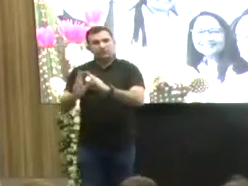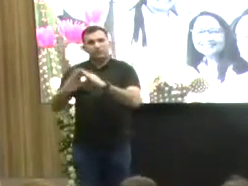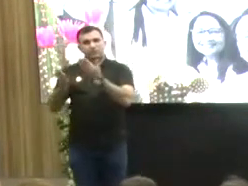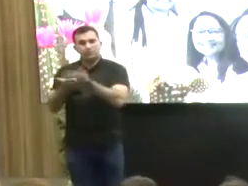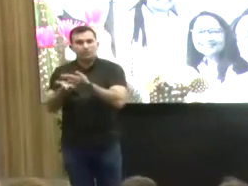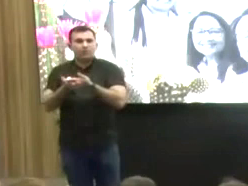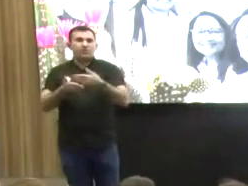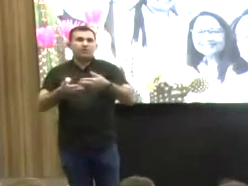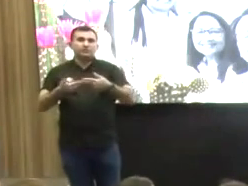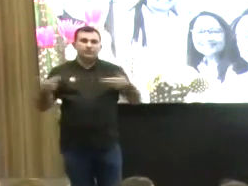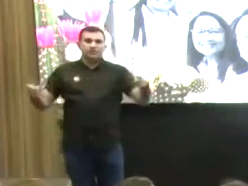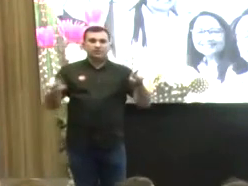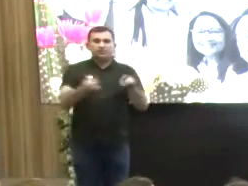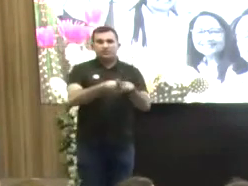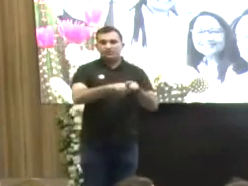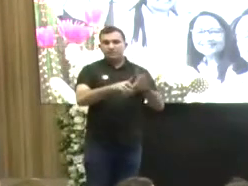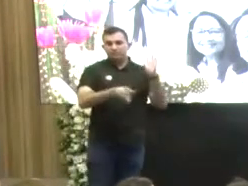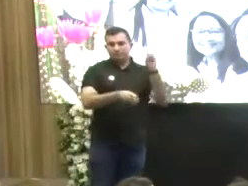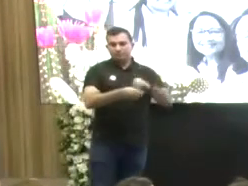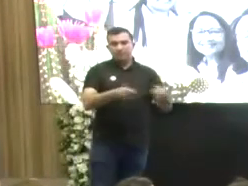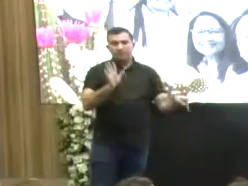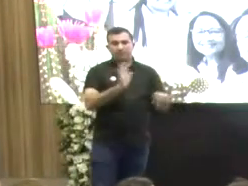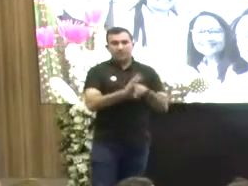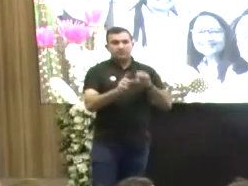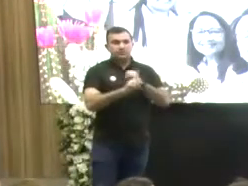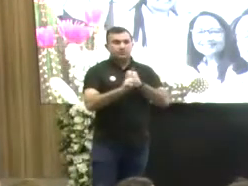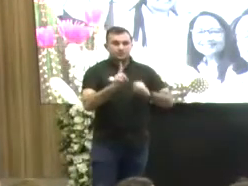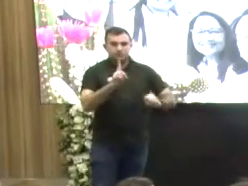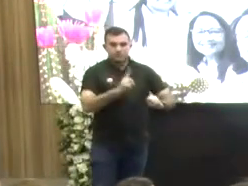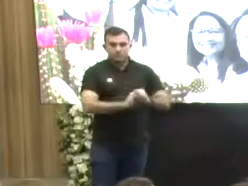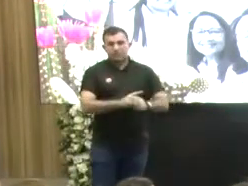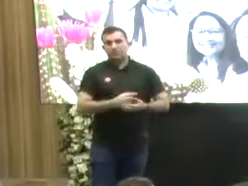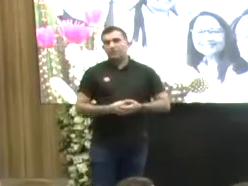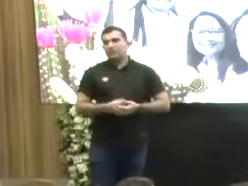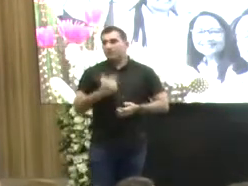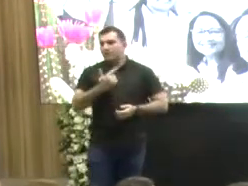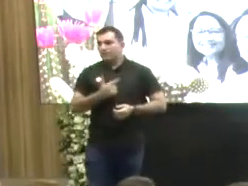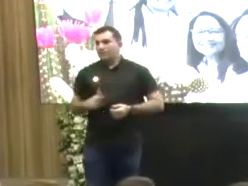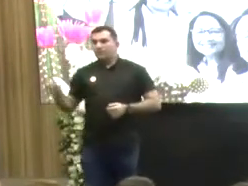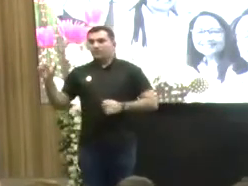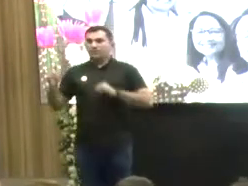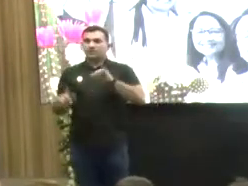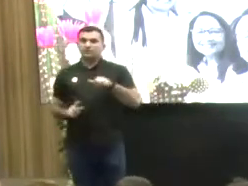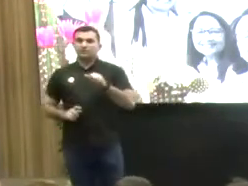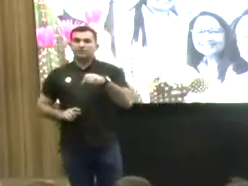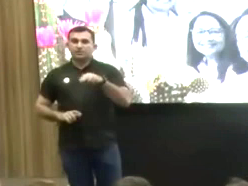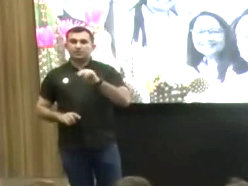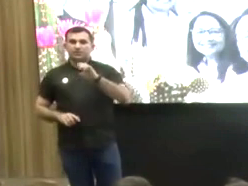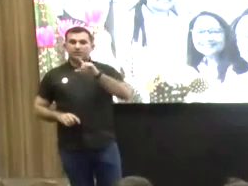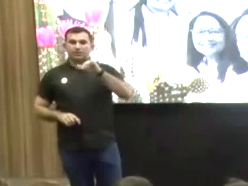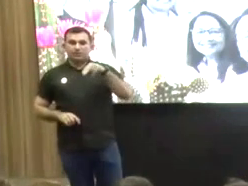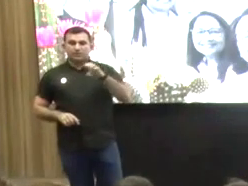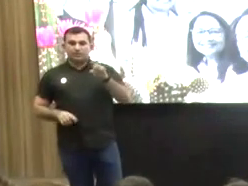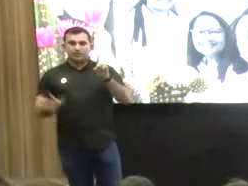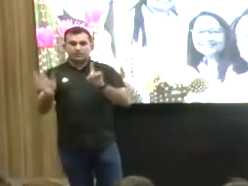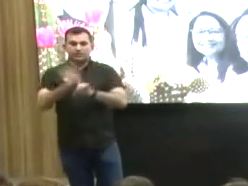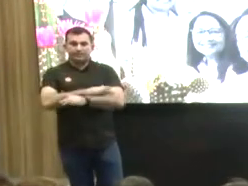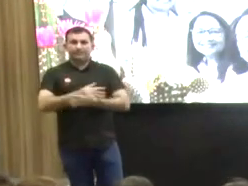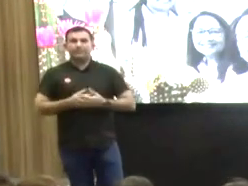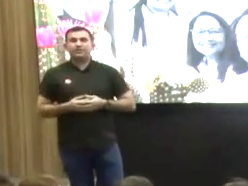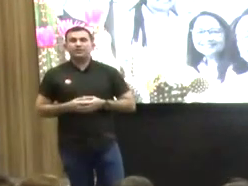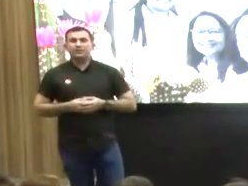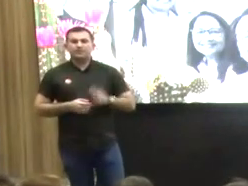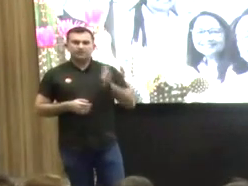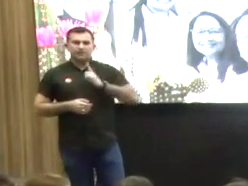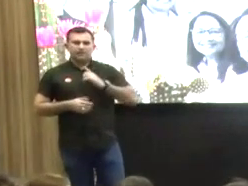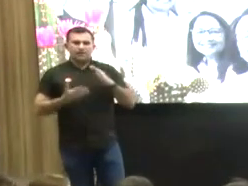a educação e a sociedade. Recebemos outra da Jaqueline, que diz assim: a fala sobre